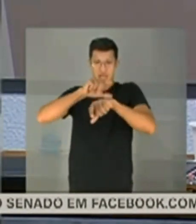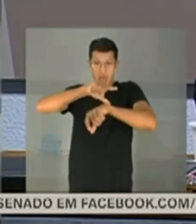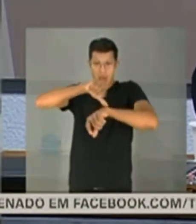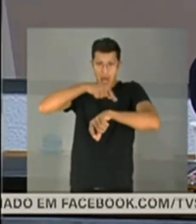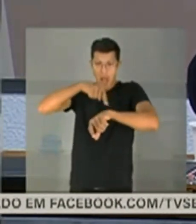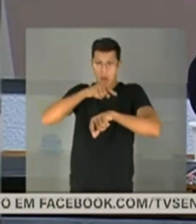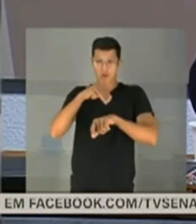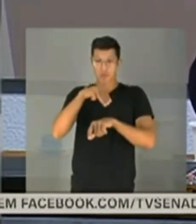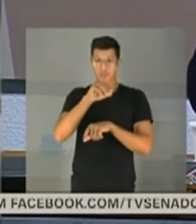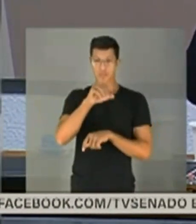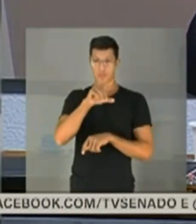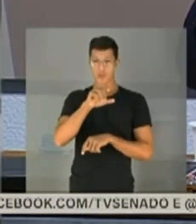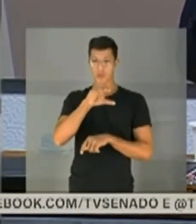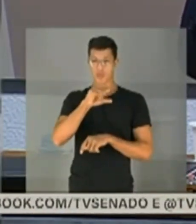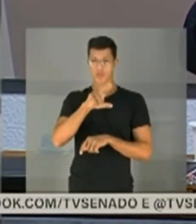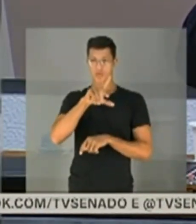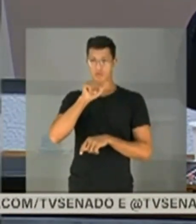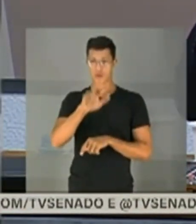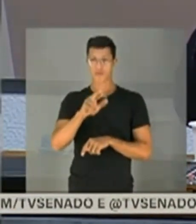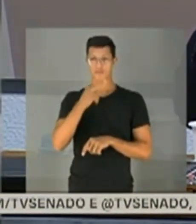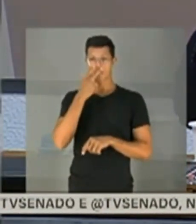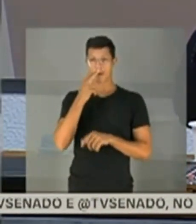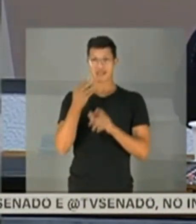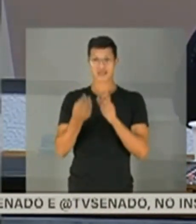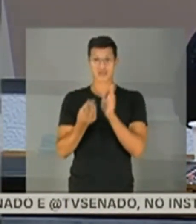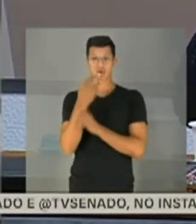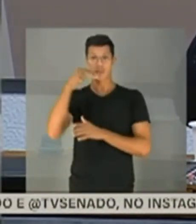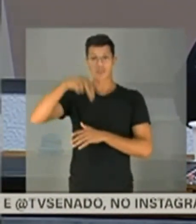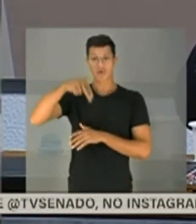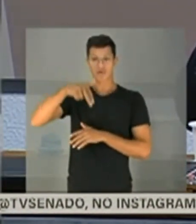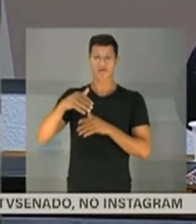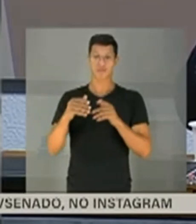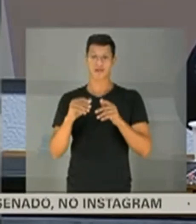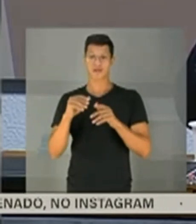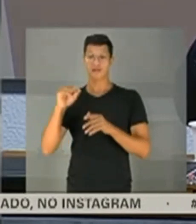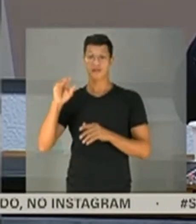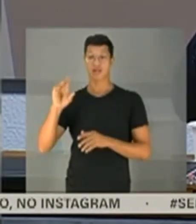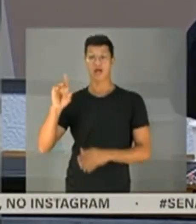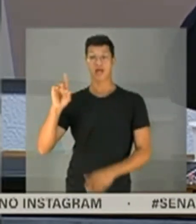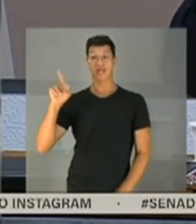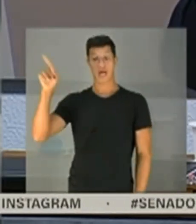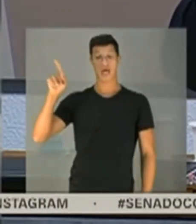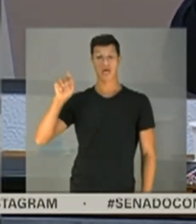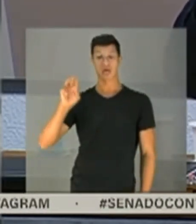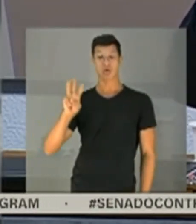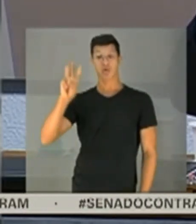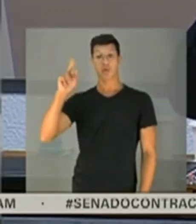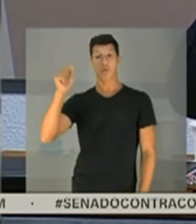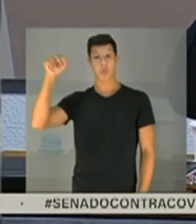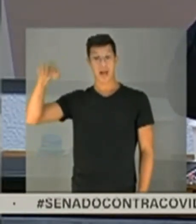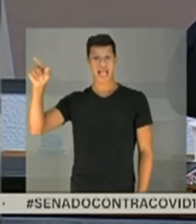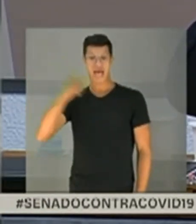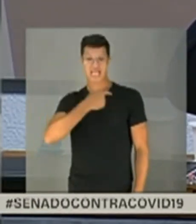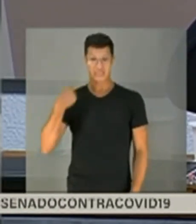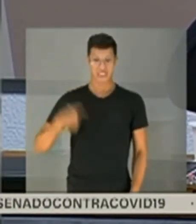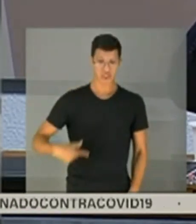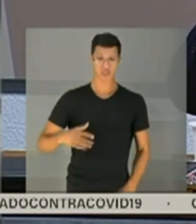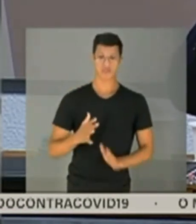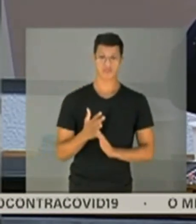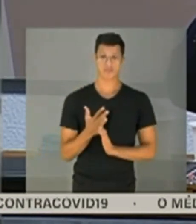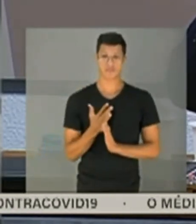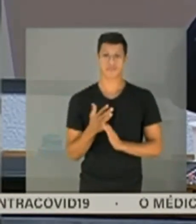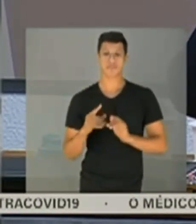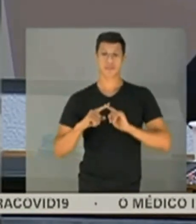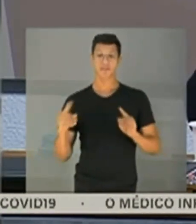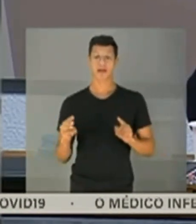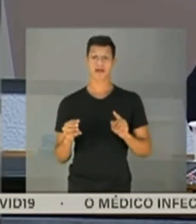vírus, ele realmente parece que surgiu por novembro, lá em Wuhan, província Hubei, na China.